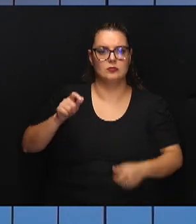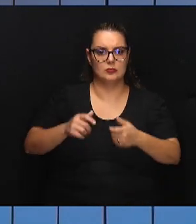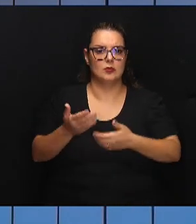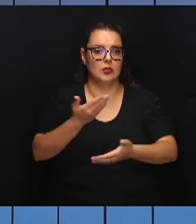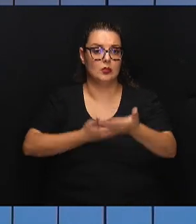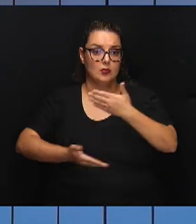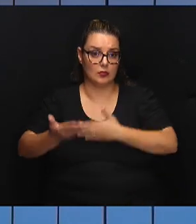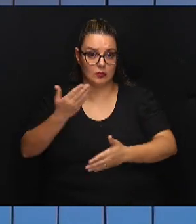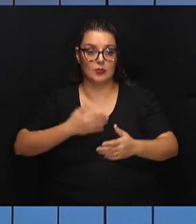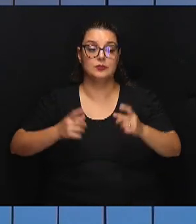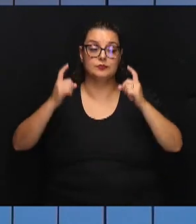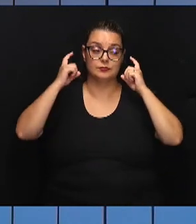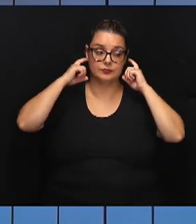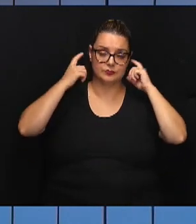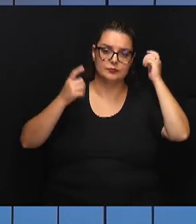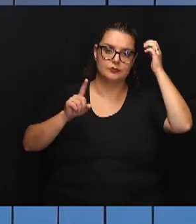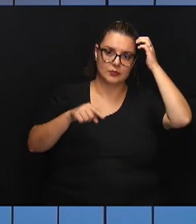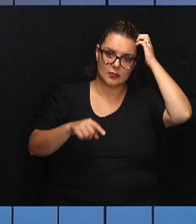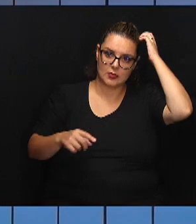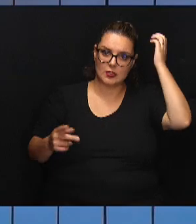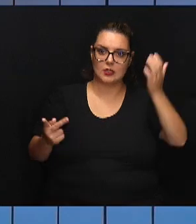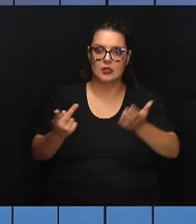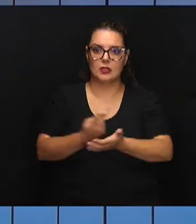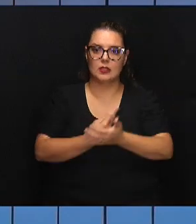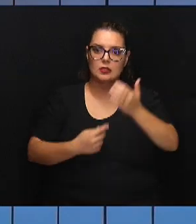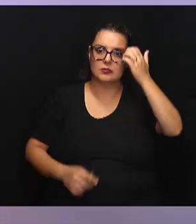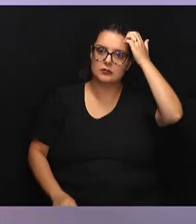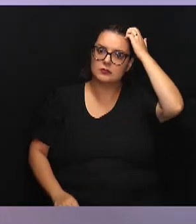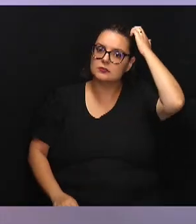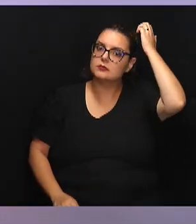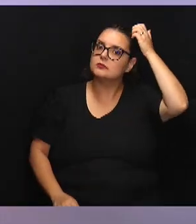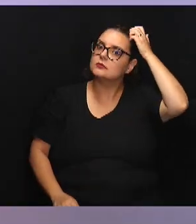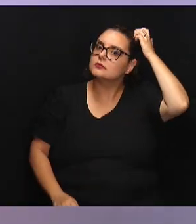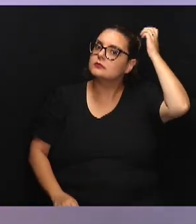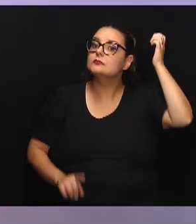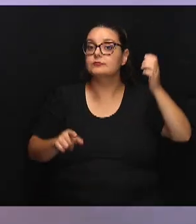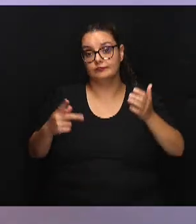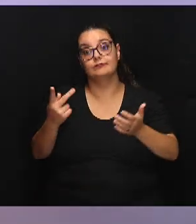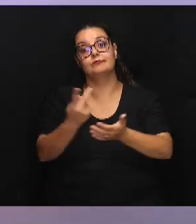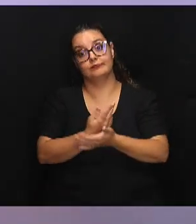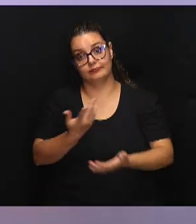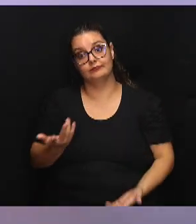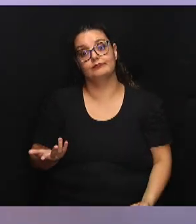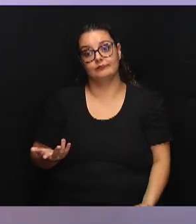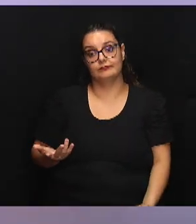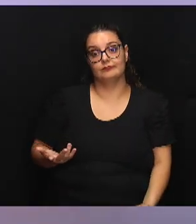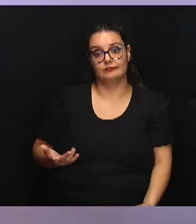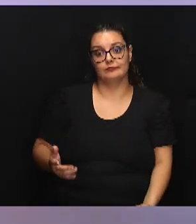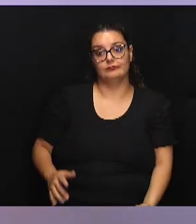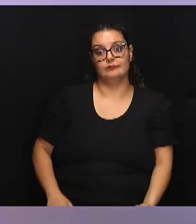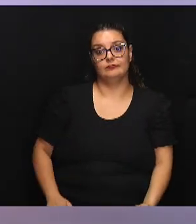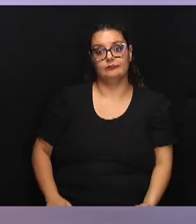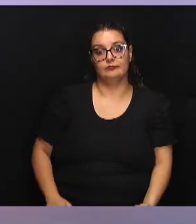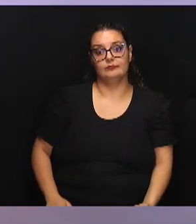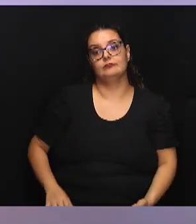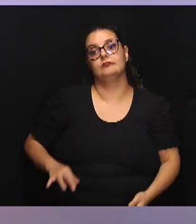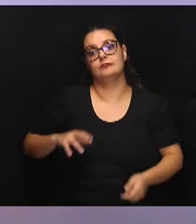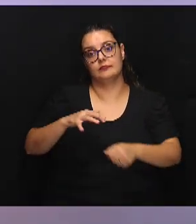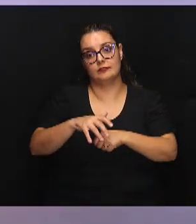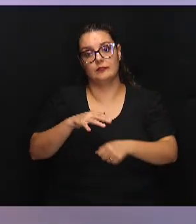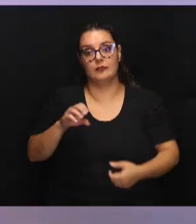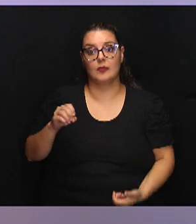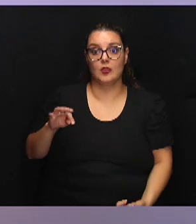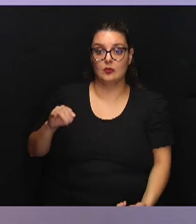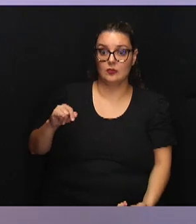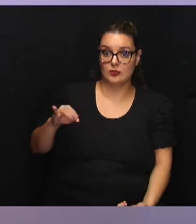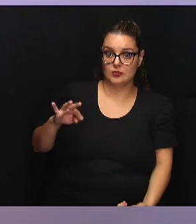compartilha fone de ouvido, isso é errado? É errado, porque pode, né, a parte de infecção, de otite